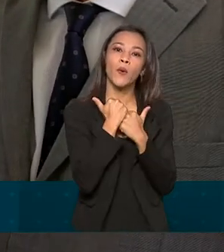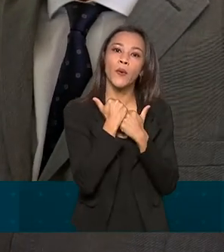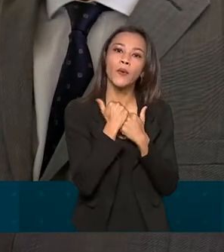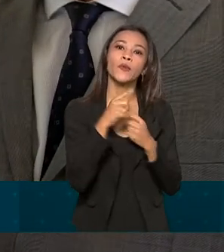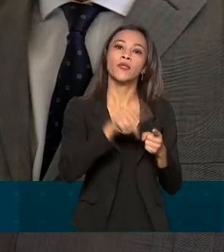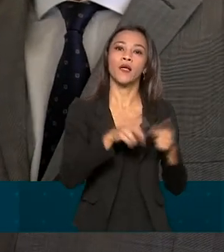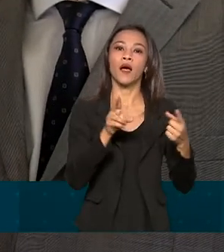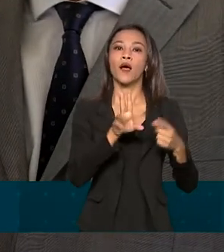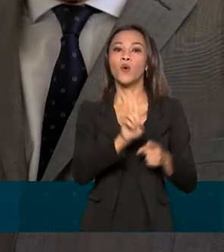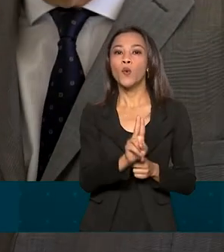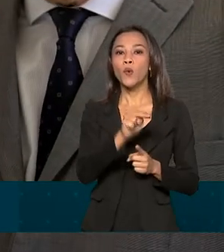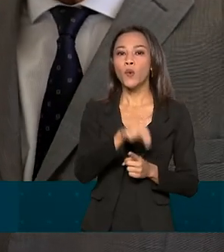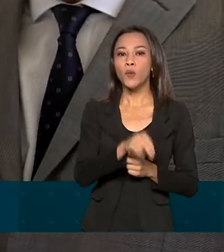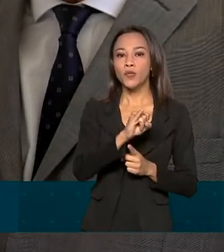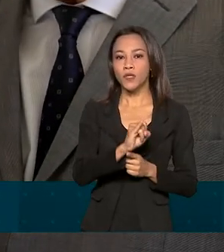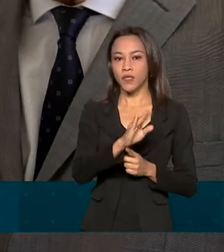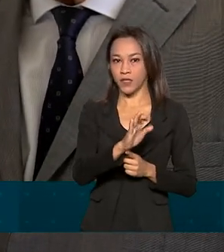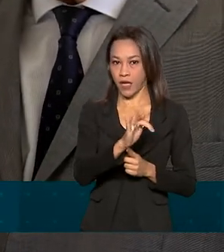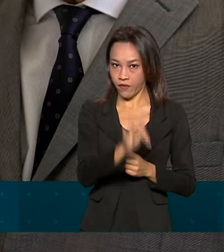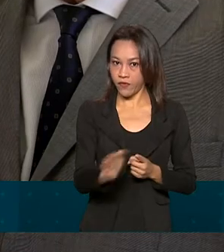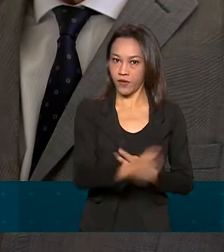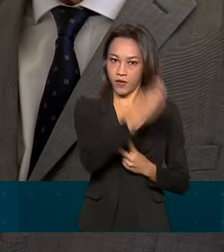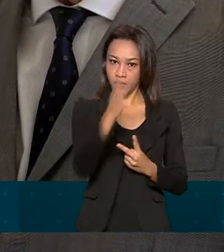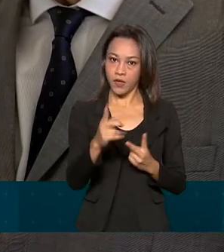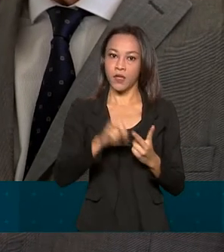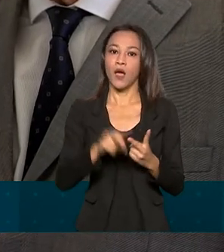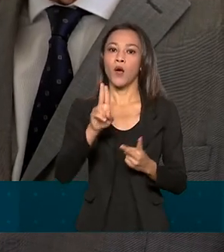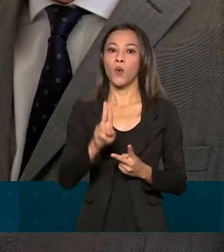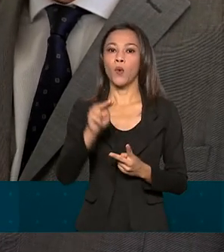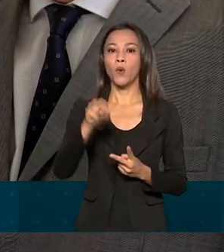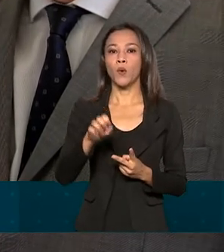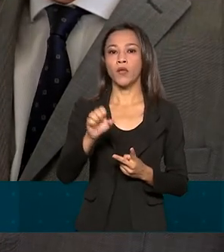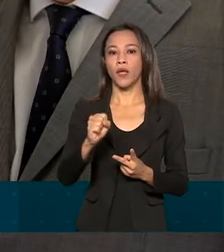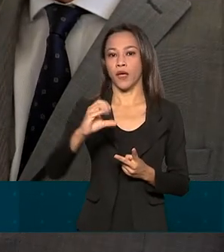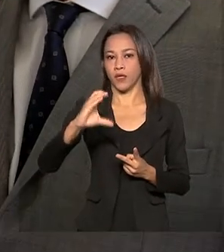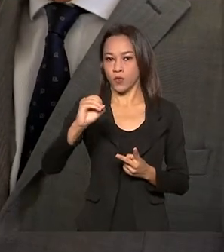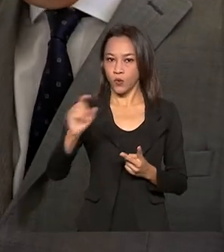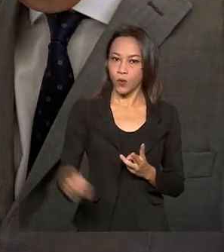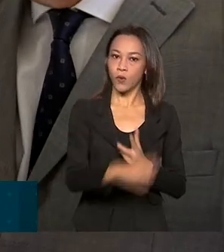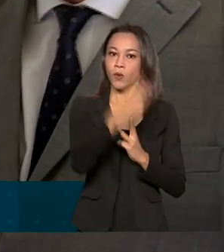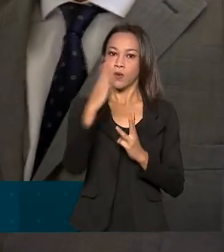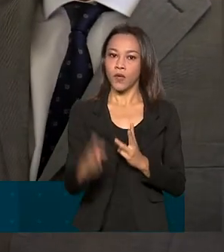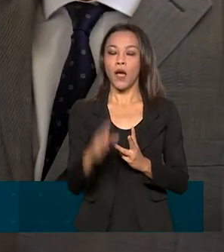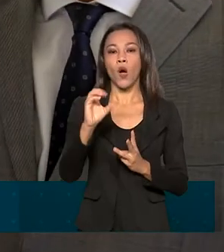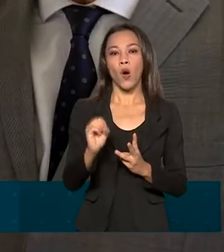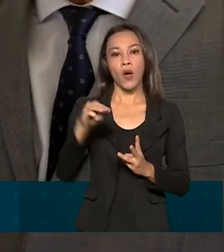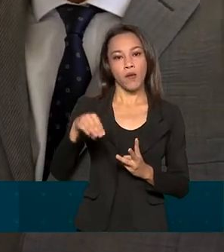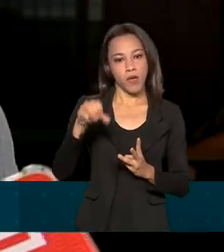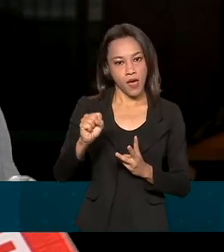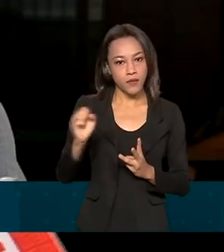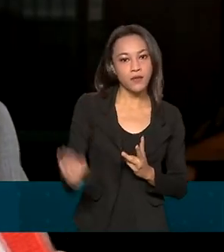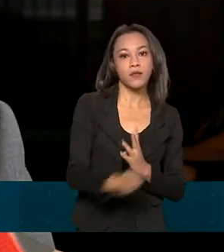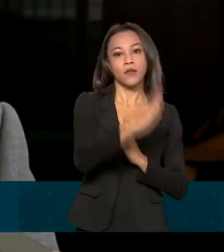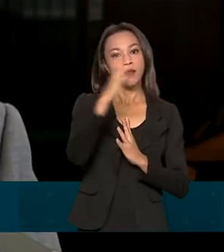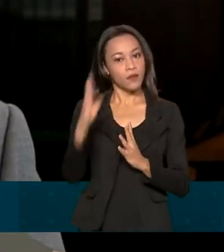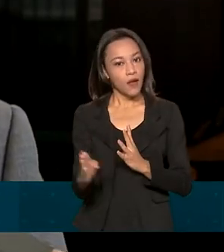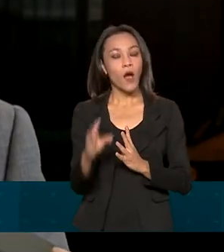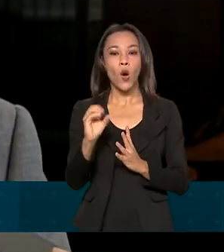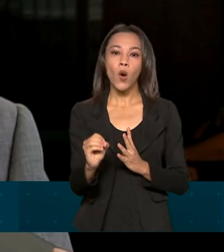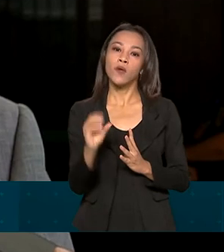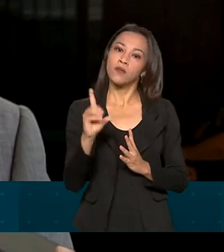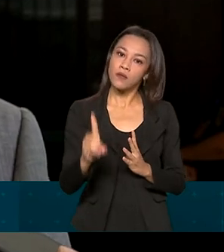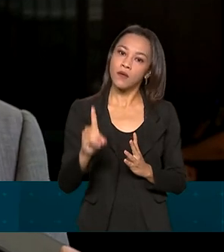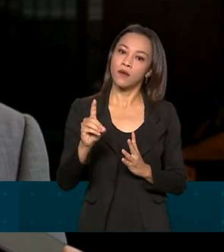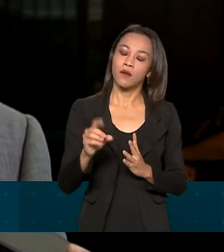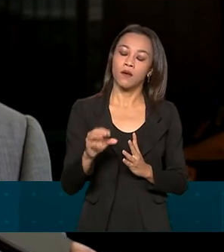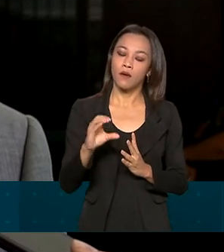Unicef, da Unesco, da Organização Mundial de Saúde, da OCDE. O ministro da